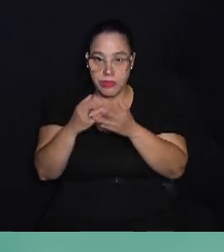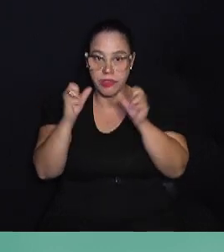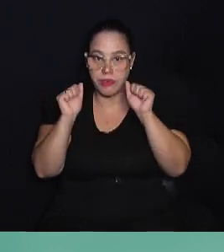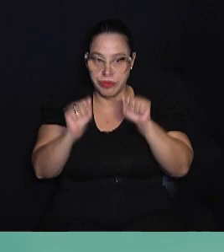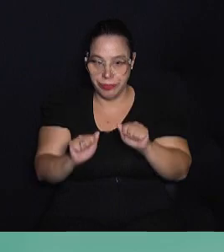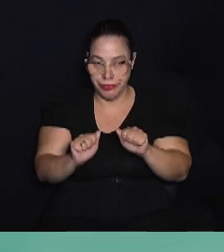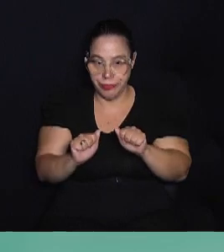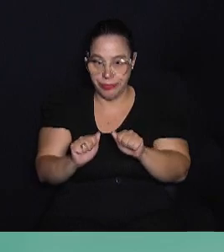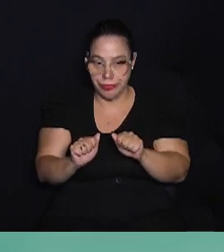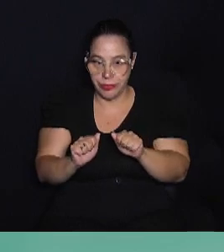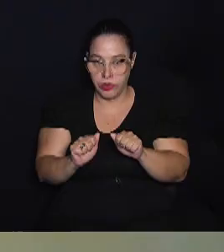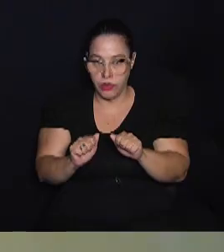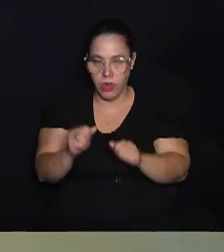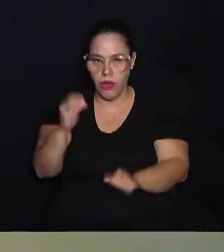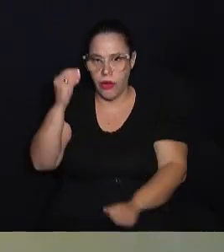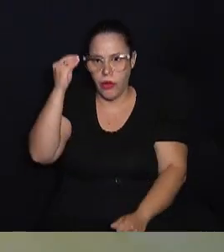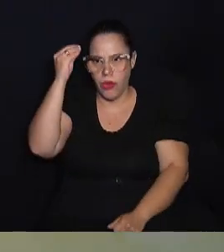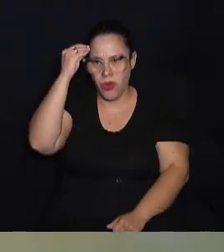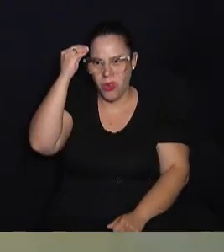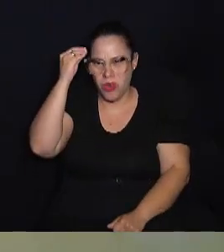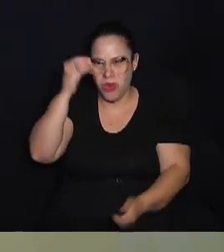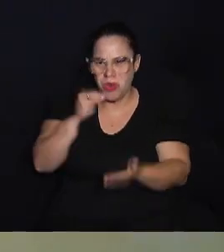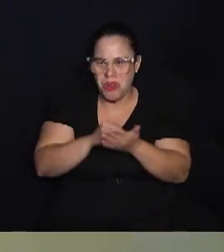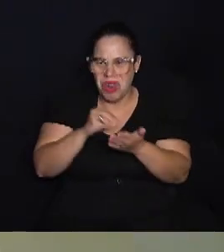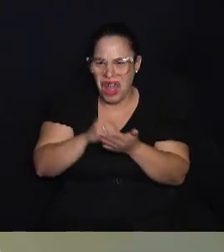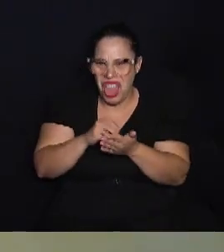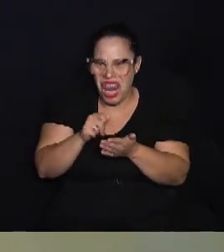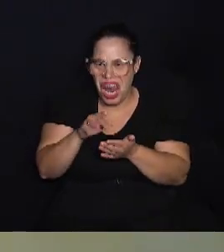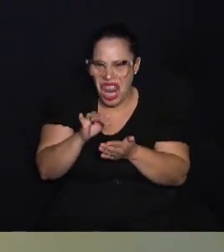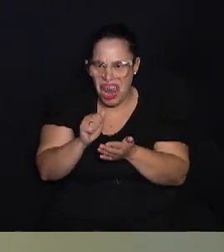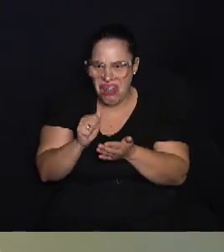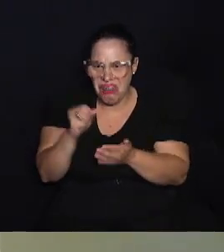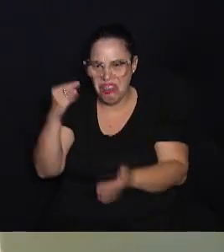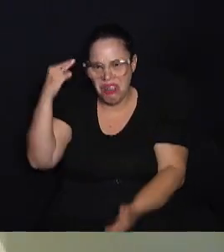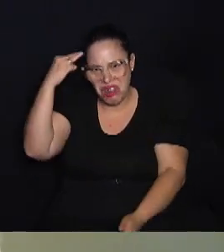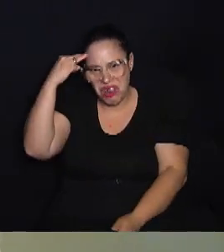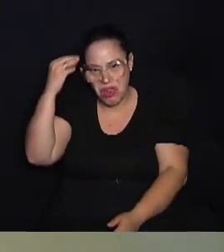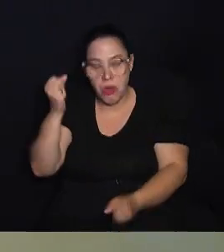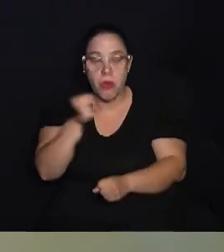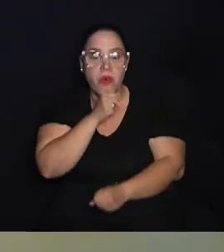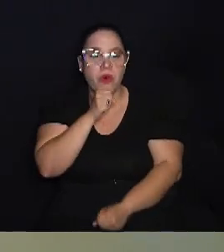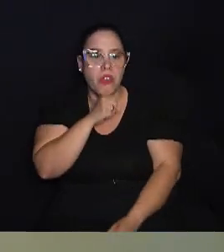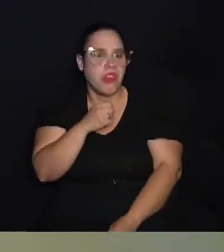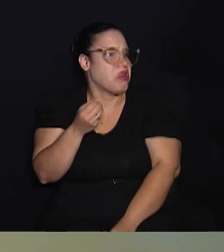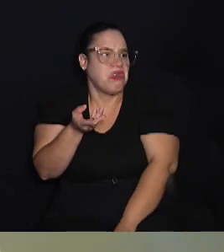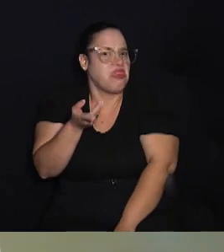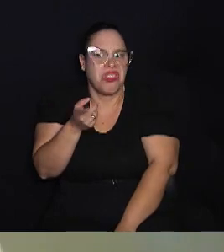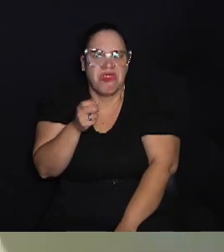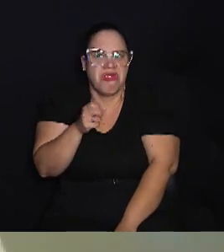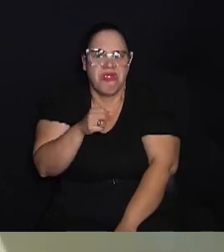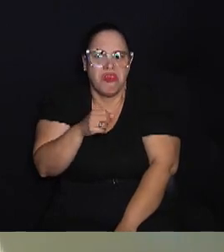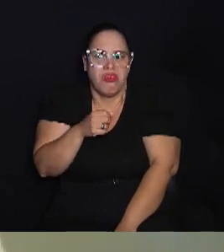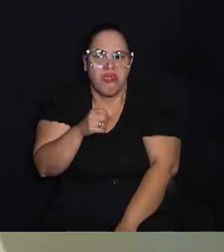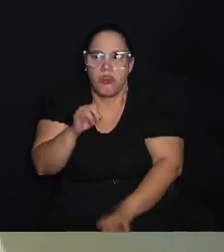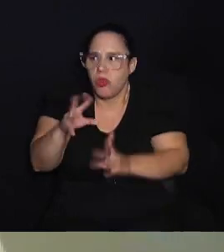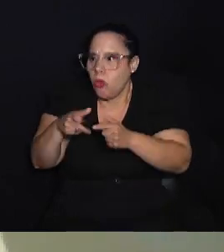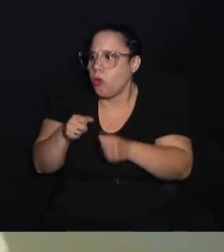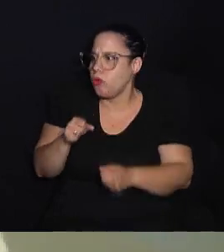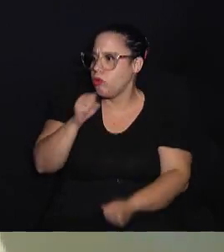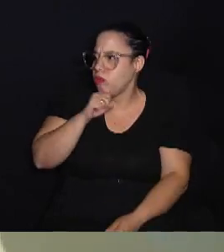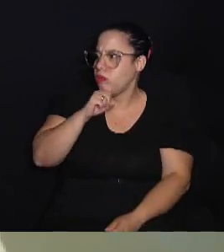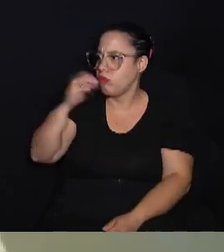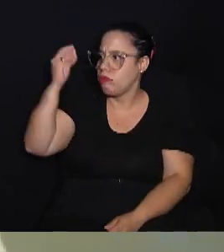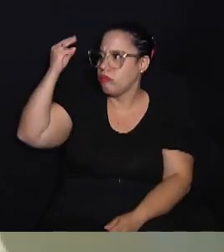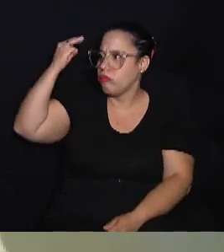necessário ter falha de memória. E não é aceitável isso. Não é porque eu fiquei idoso que eu tenho que ter falha de memória, porque senão todos os idosos teriam falha de